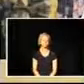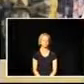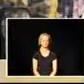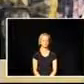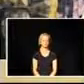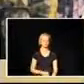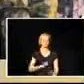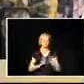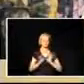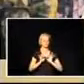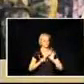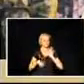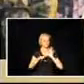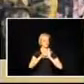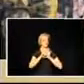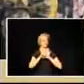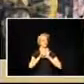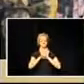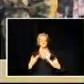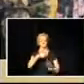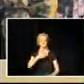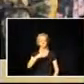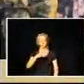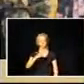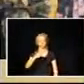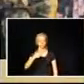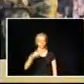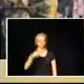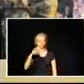ordinário 45/2014. Vereador Digão.